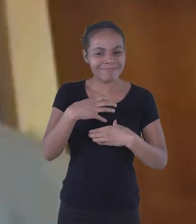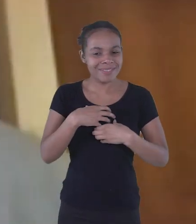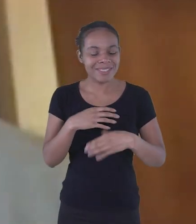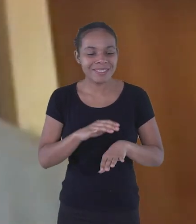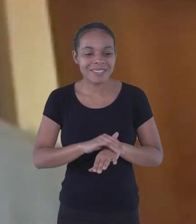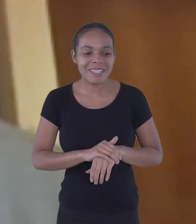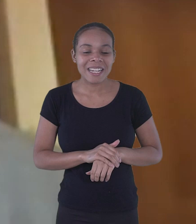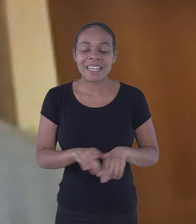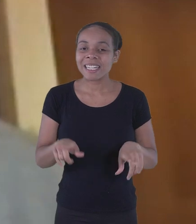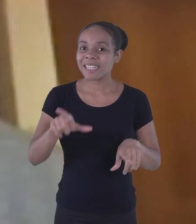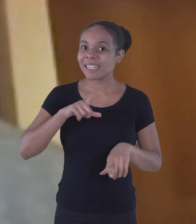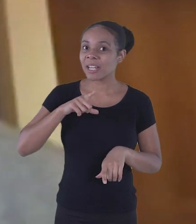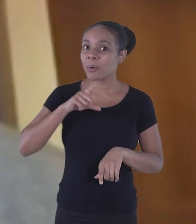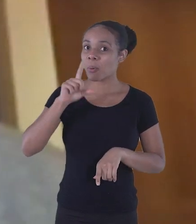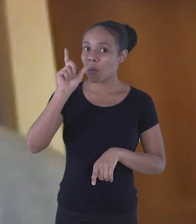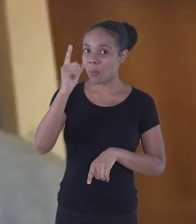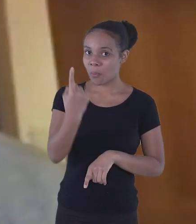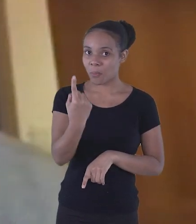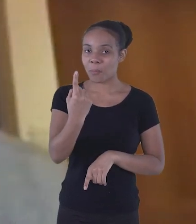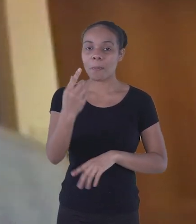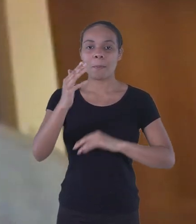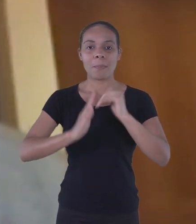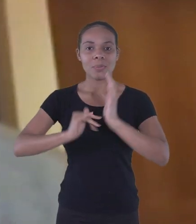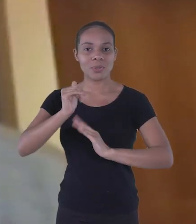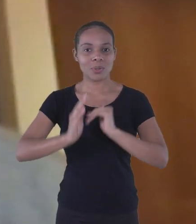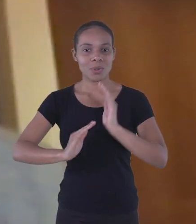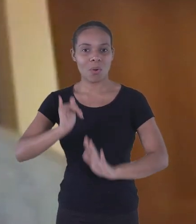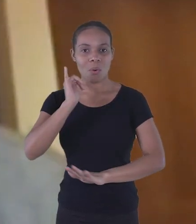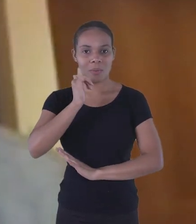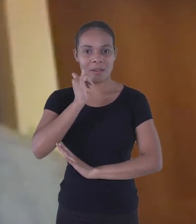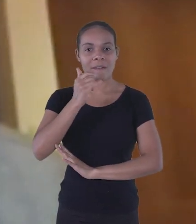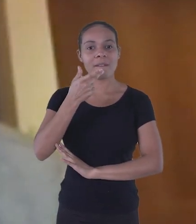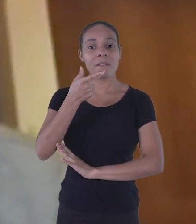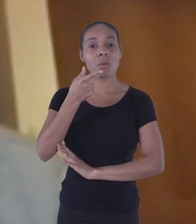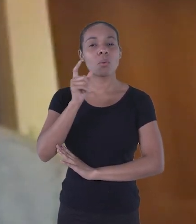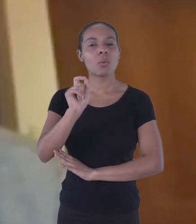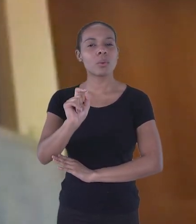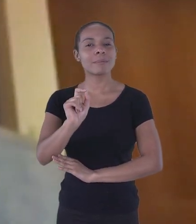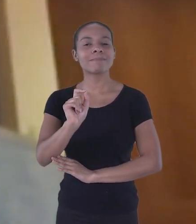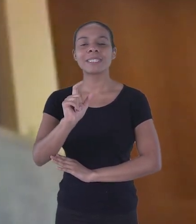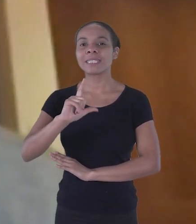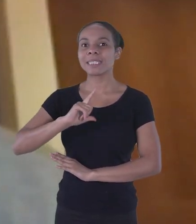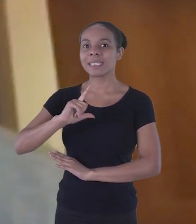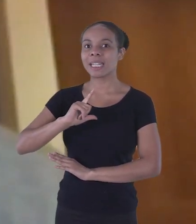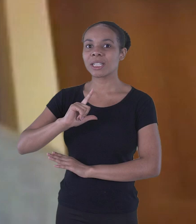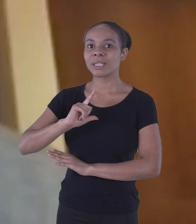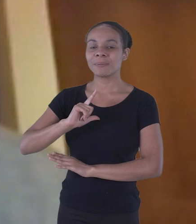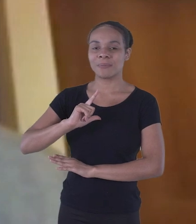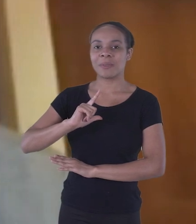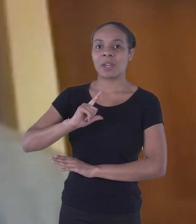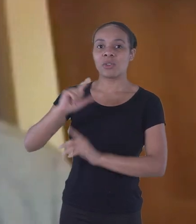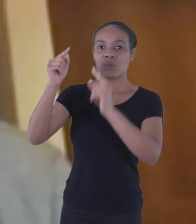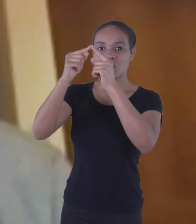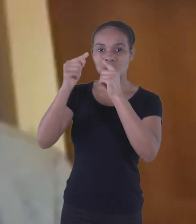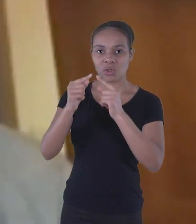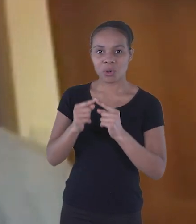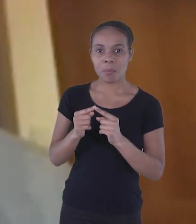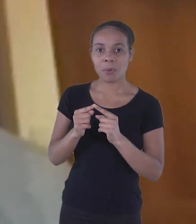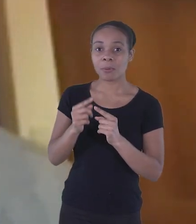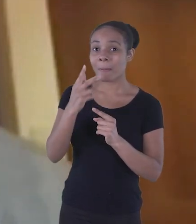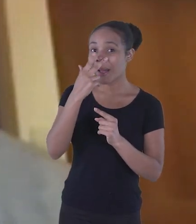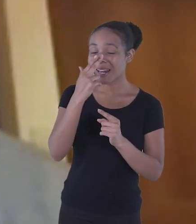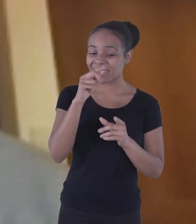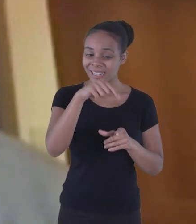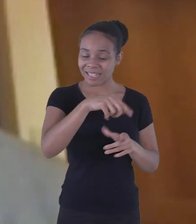pessoal, falou que o trabalho se encaixava mais no gênero das confissões do que das memórias. Então,